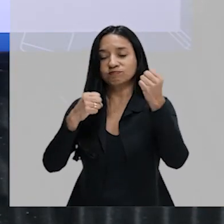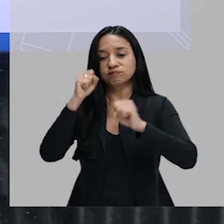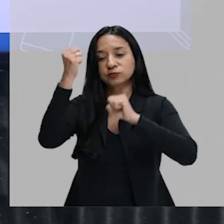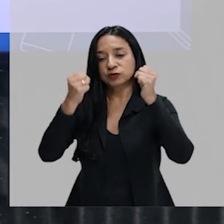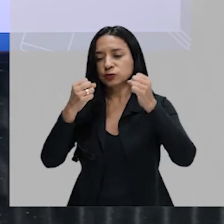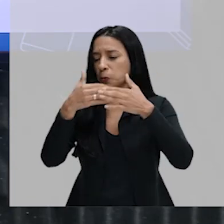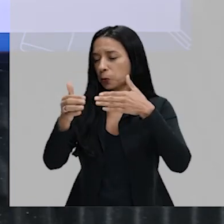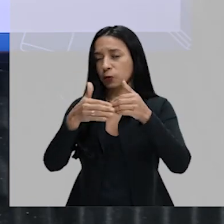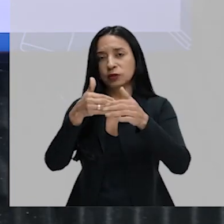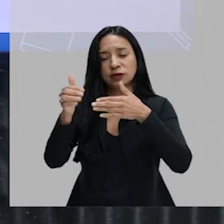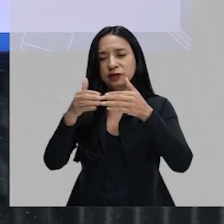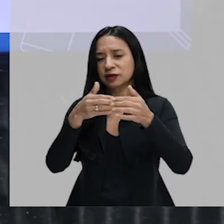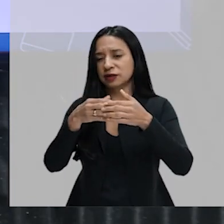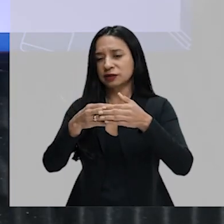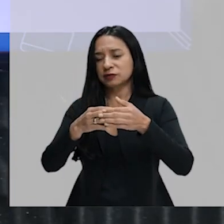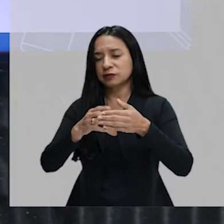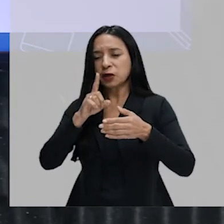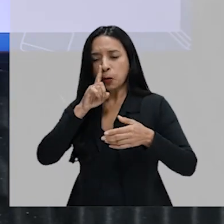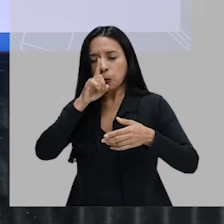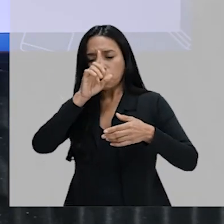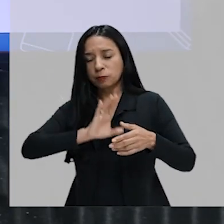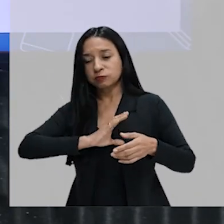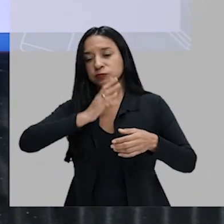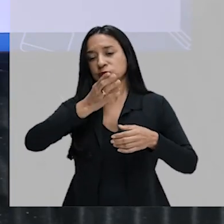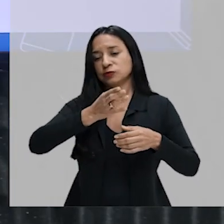palavra integração. Biodança é